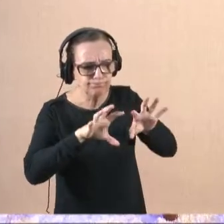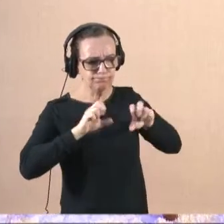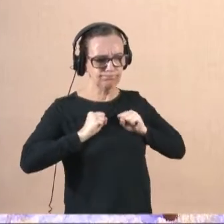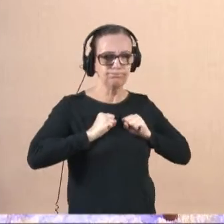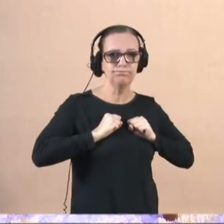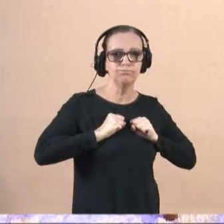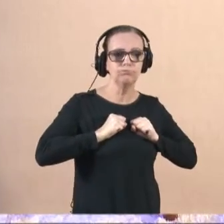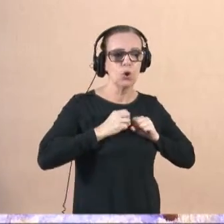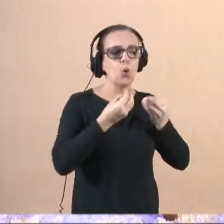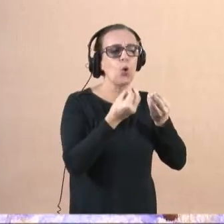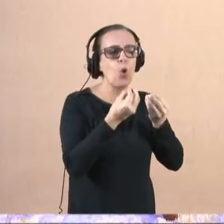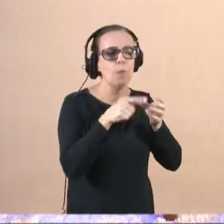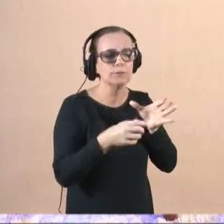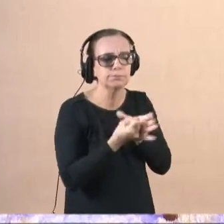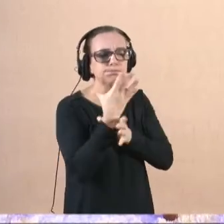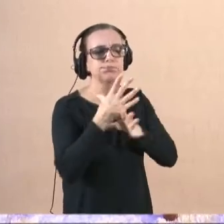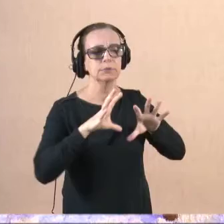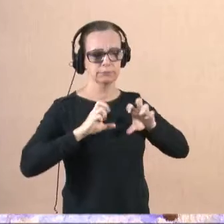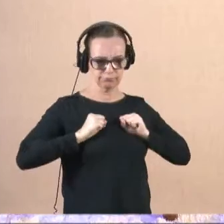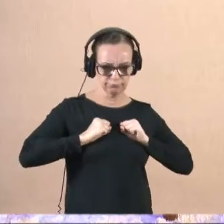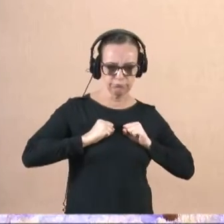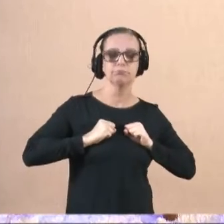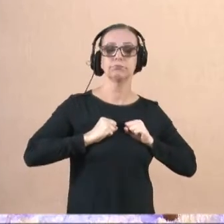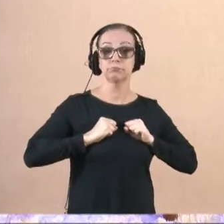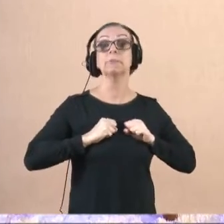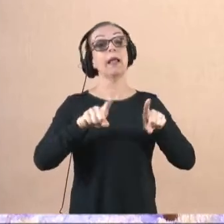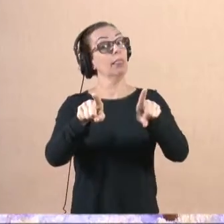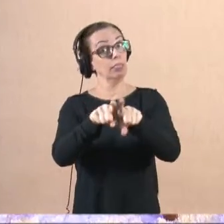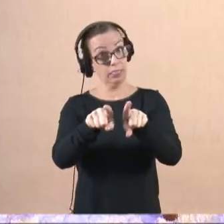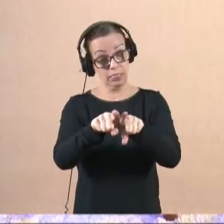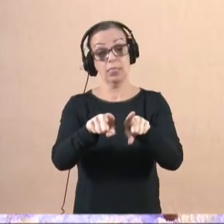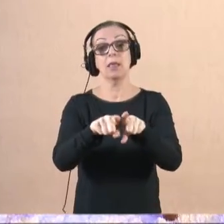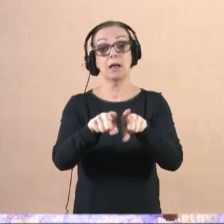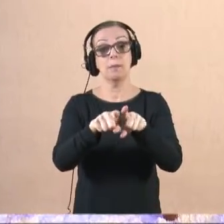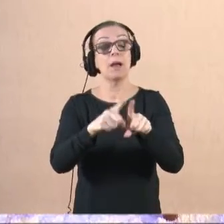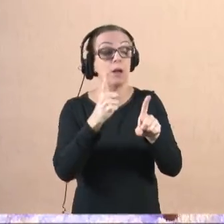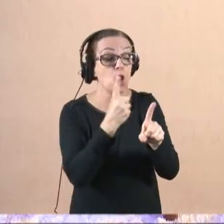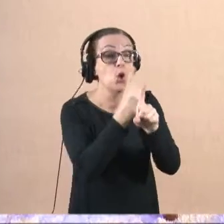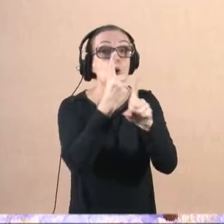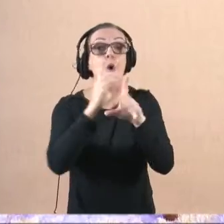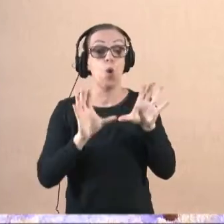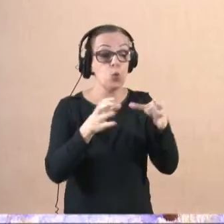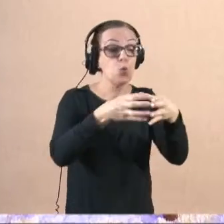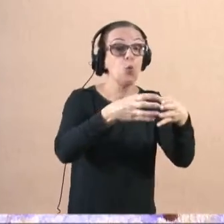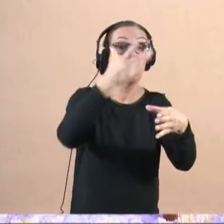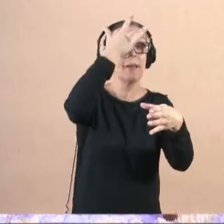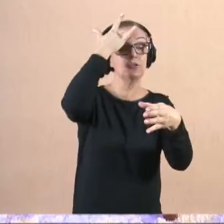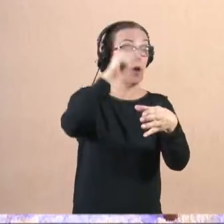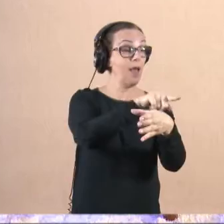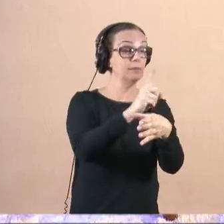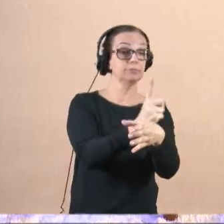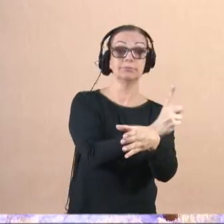a origem da infecção inclusive a para localizar aquele grupo das pessoas